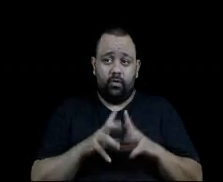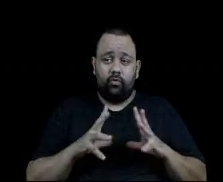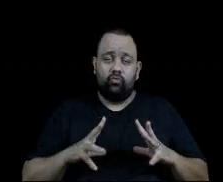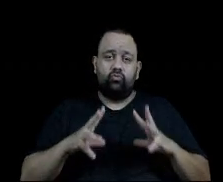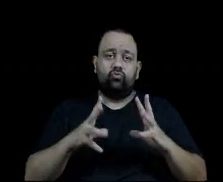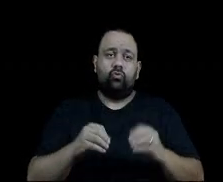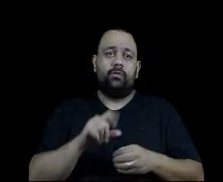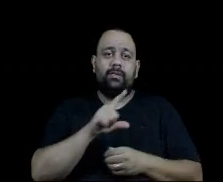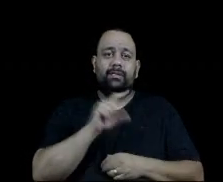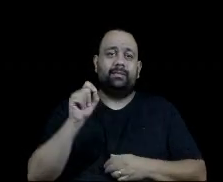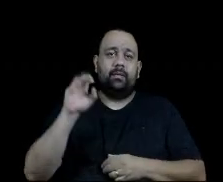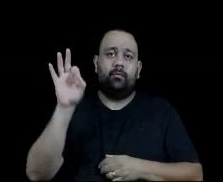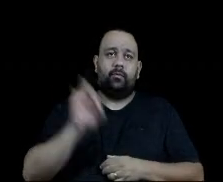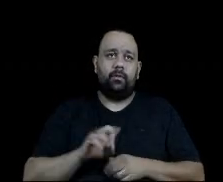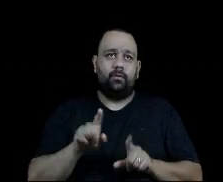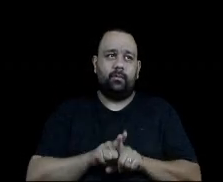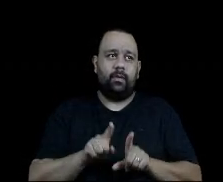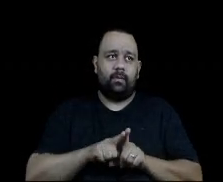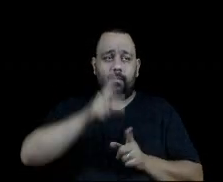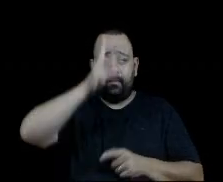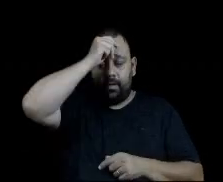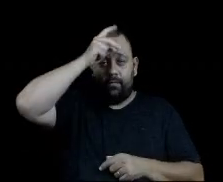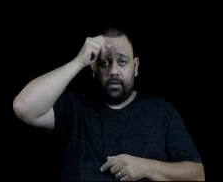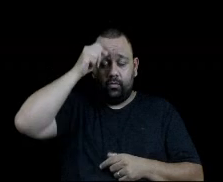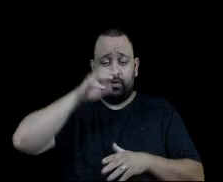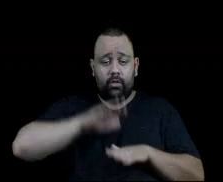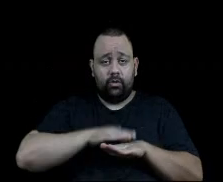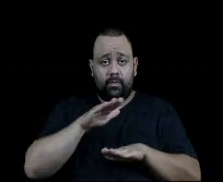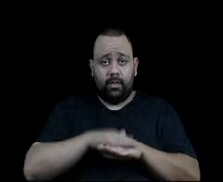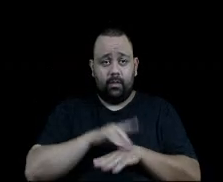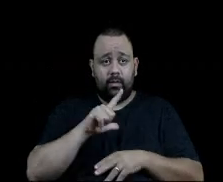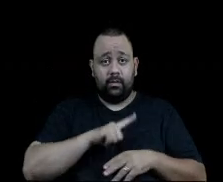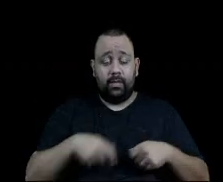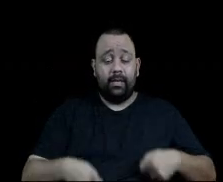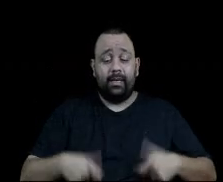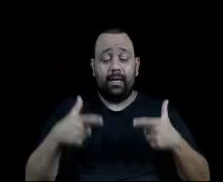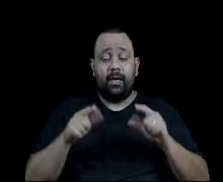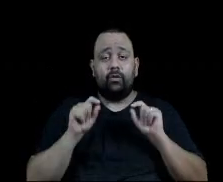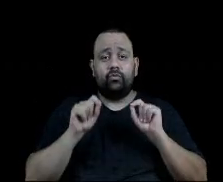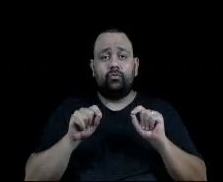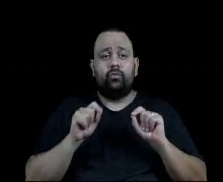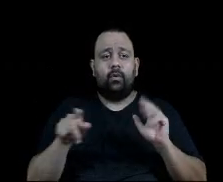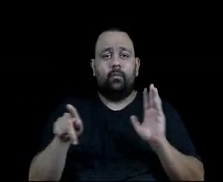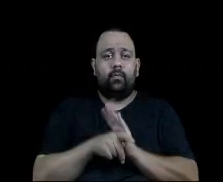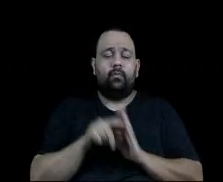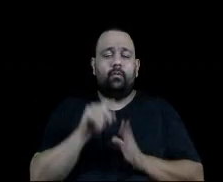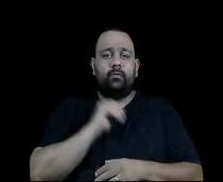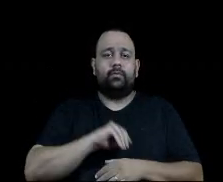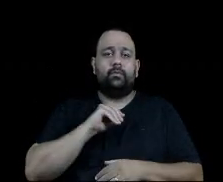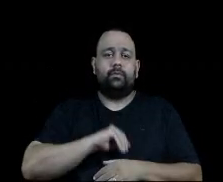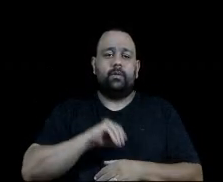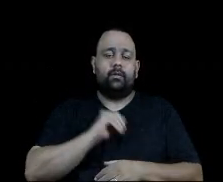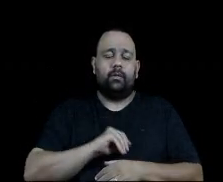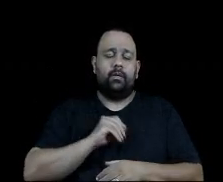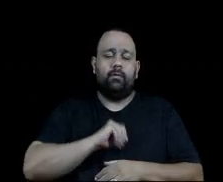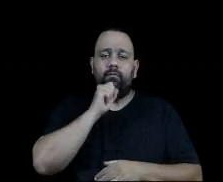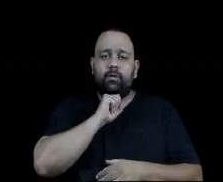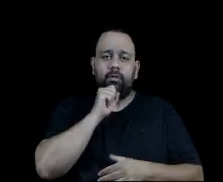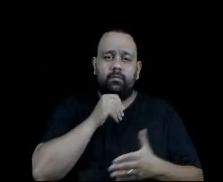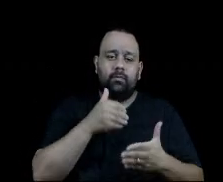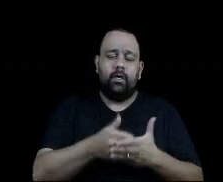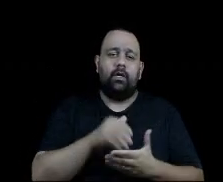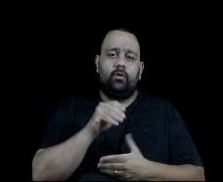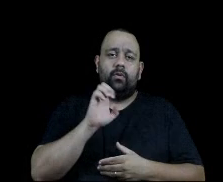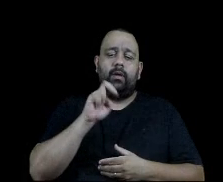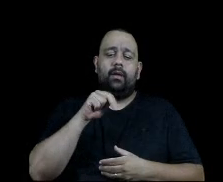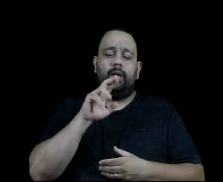ali, todos os 100% na Prefeitura de Amparo são gastos com